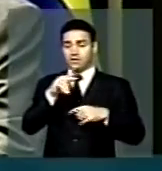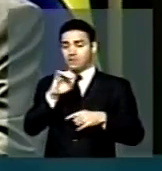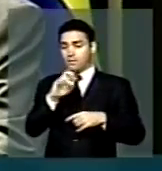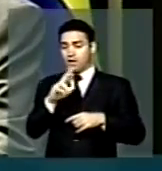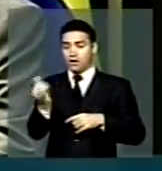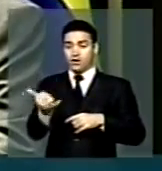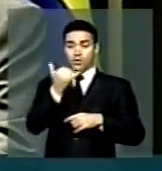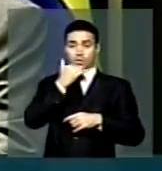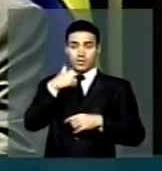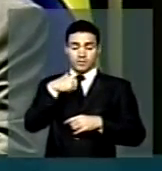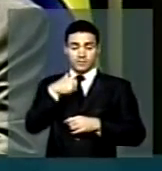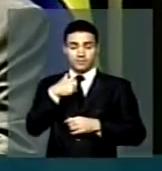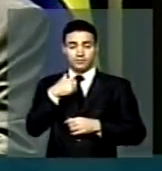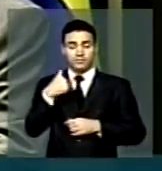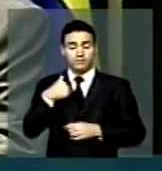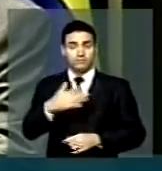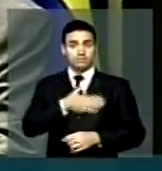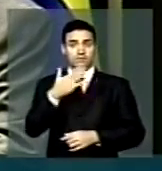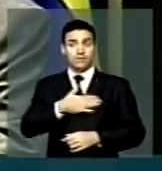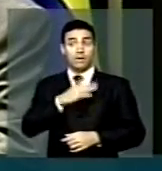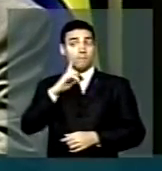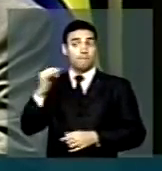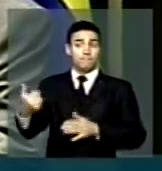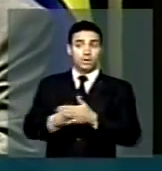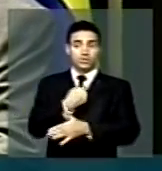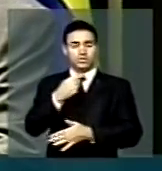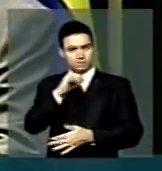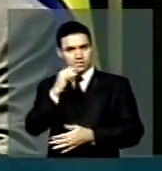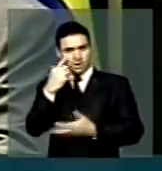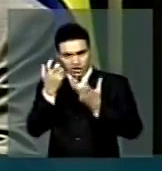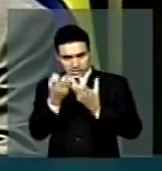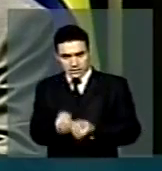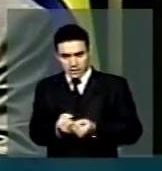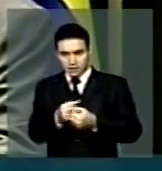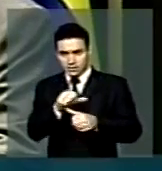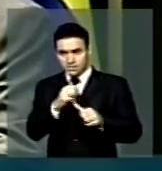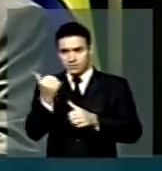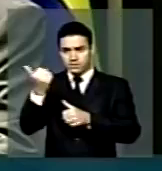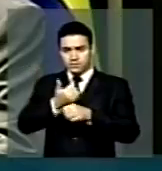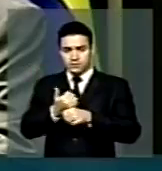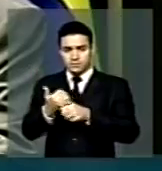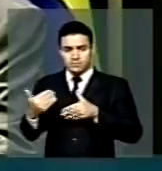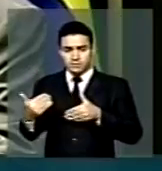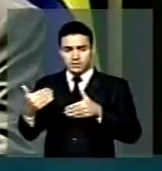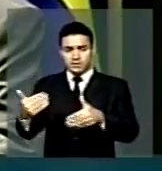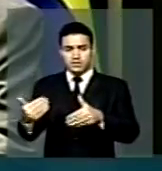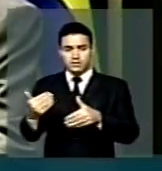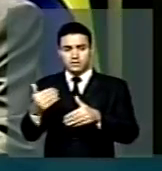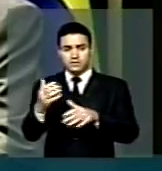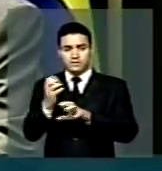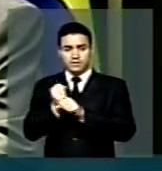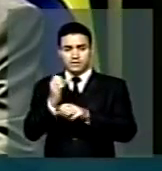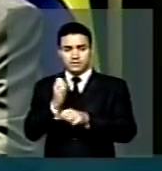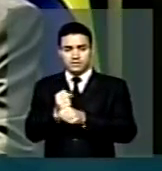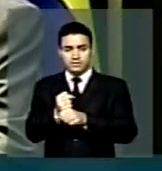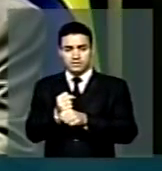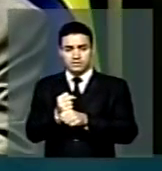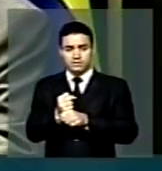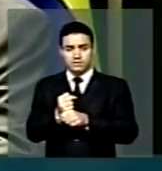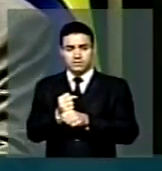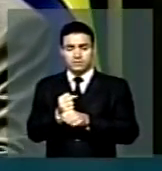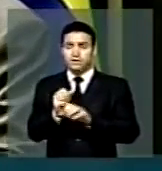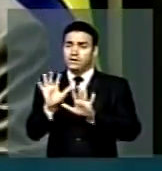Itamar, e que me perguntou se eu aceitaria ser ministro da Fazenda. Eu fiz tudo para que ele não mudasse o